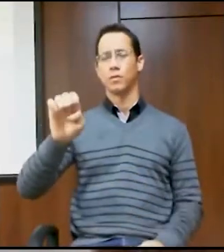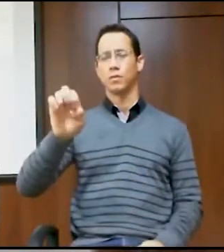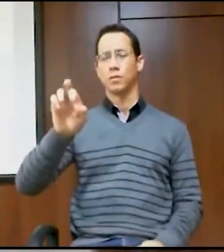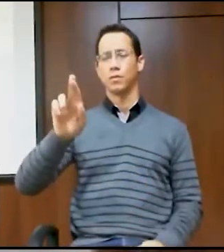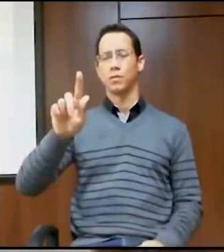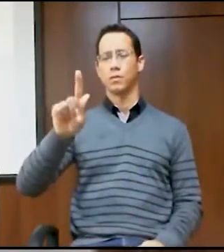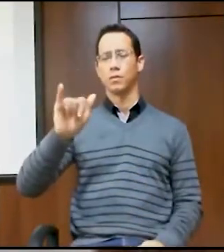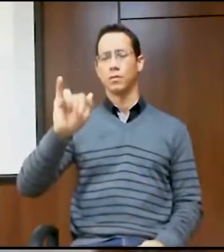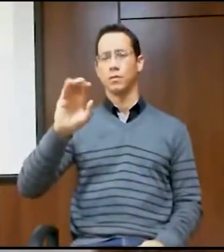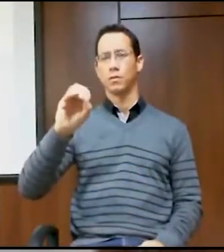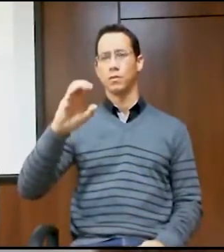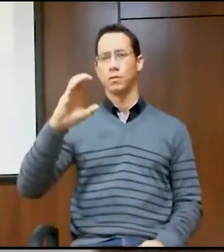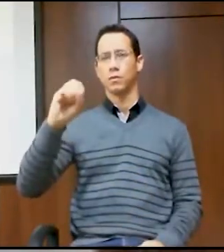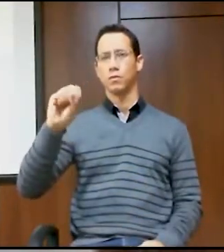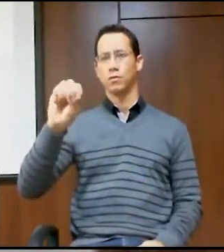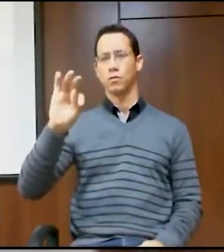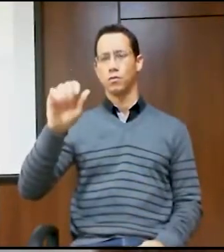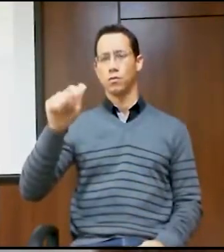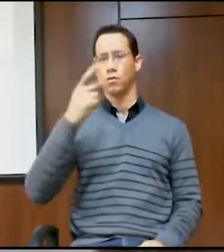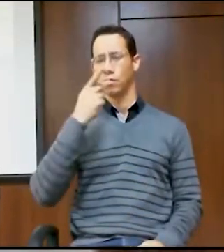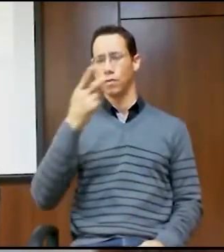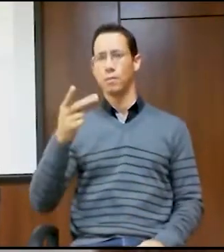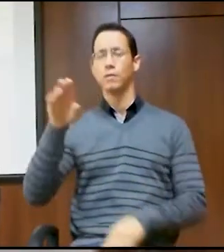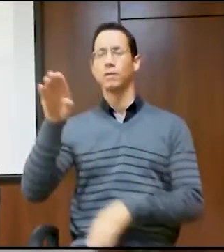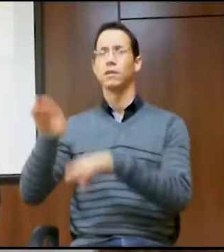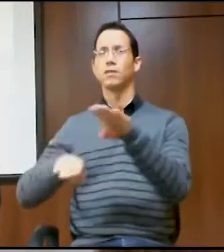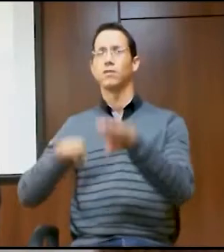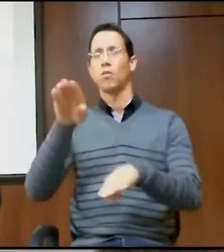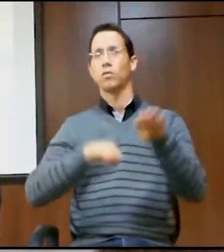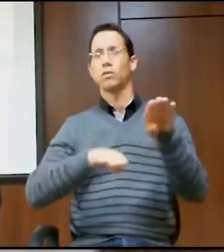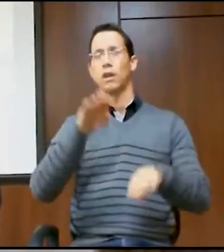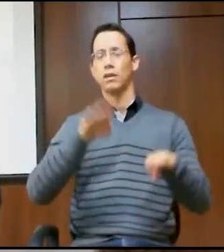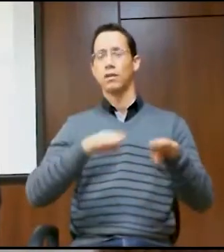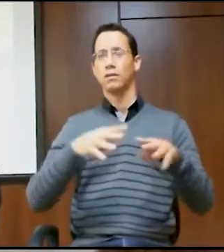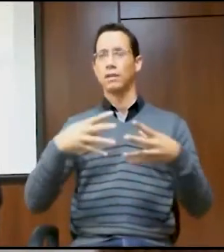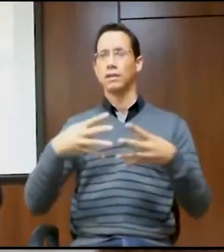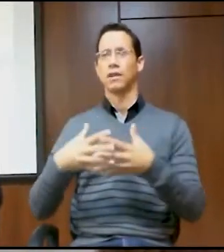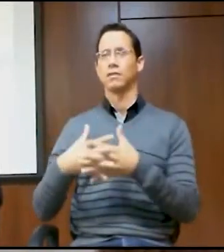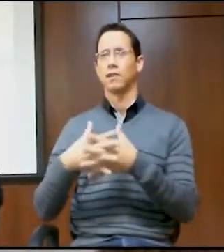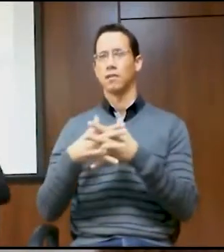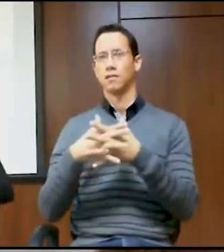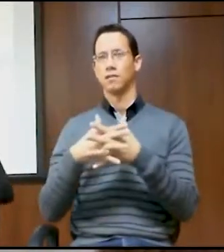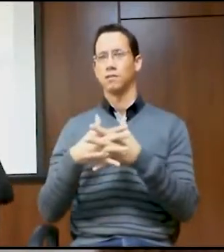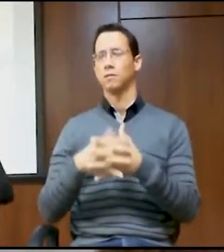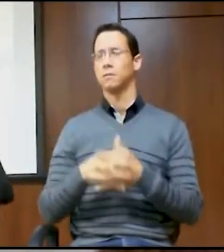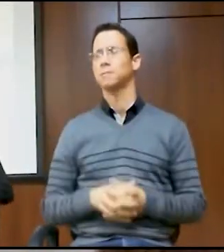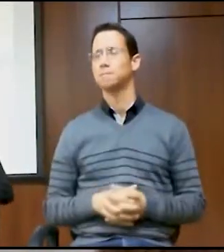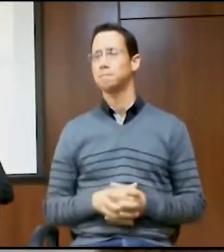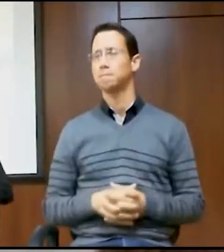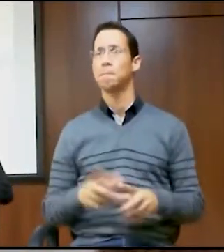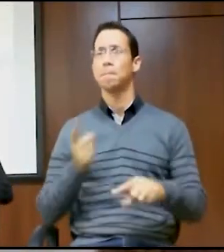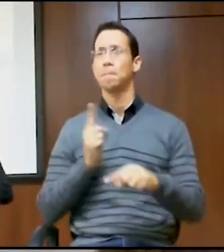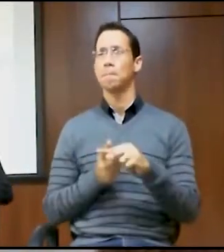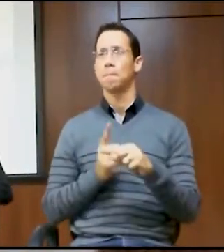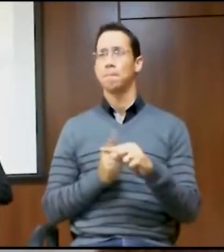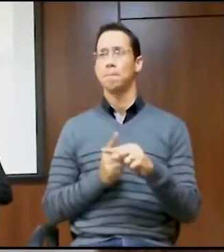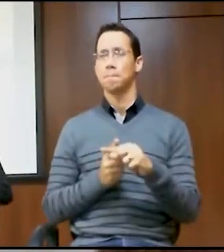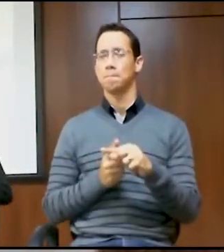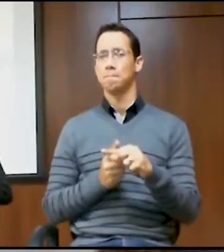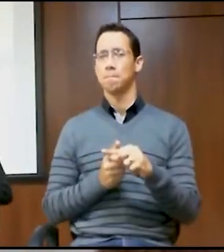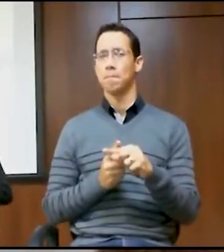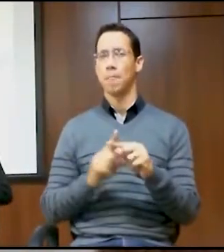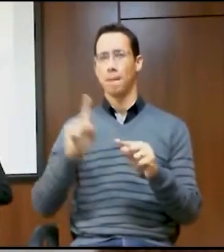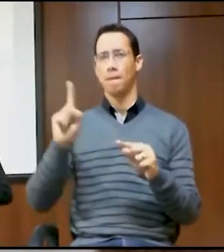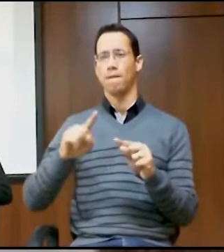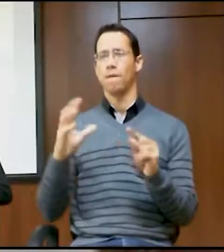uma expressão que eu gosto muito, ele fala de desigualdades entrelaçadas, né? Porque, na verdade, é o